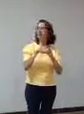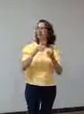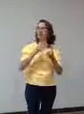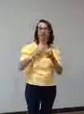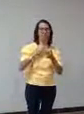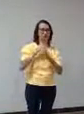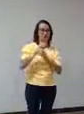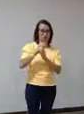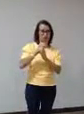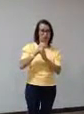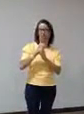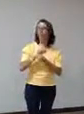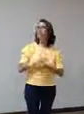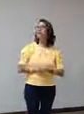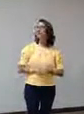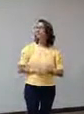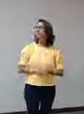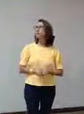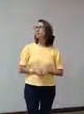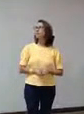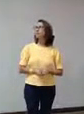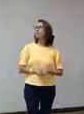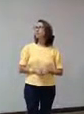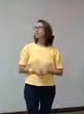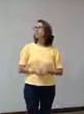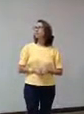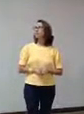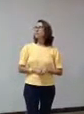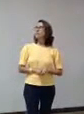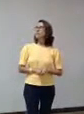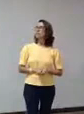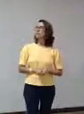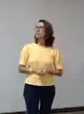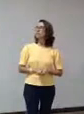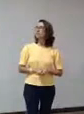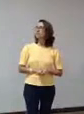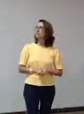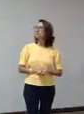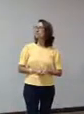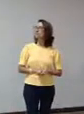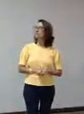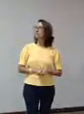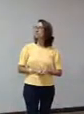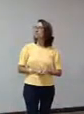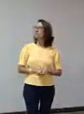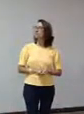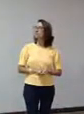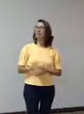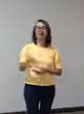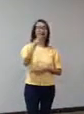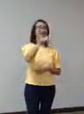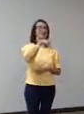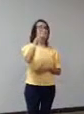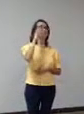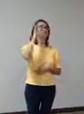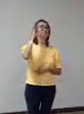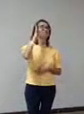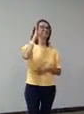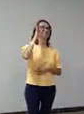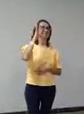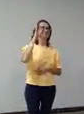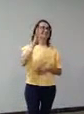é com essas organizações da árvore aqui. Vocês devem imaginar quanto